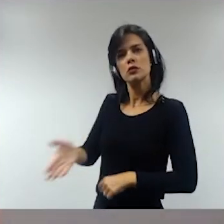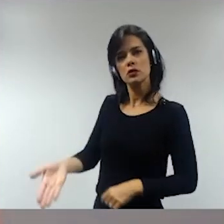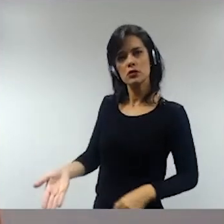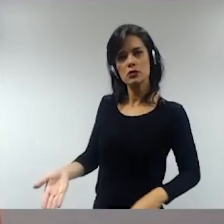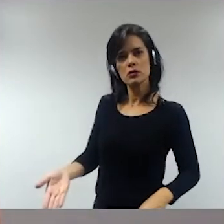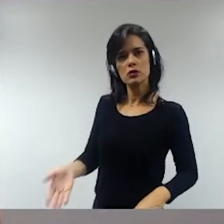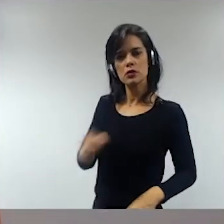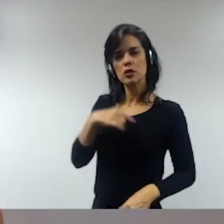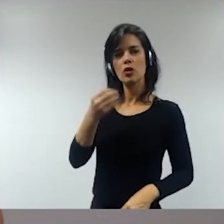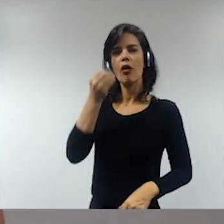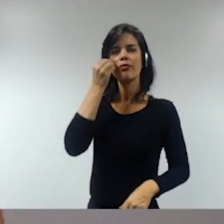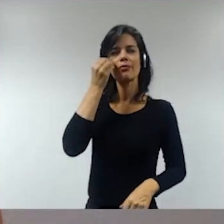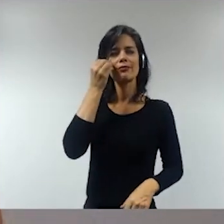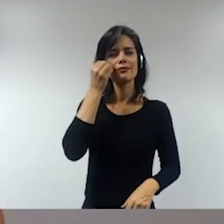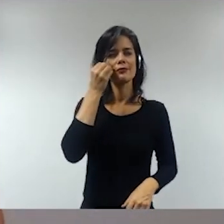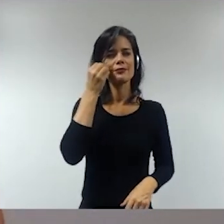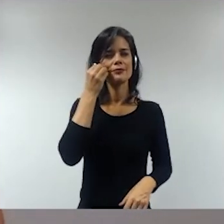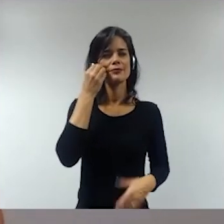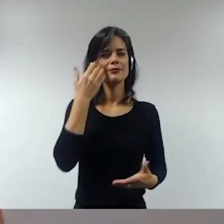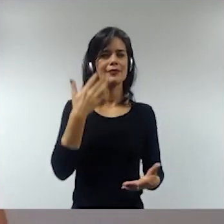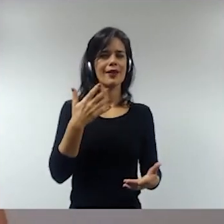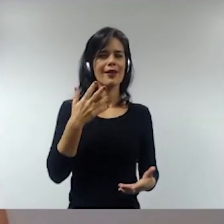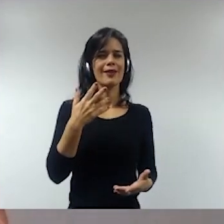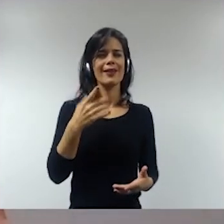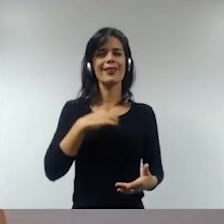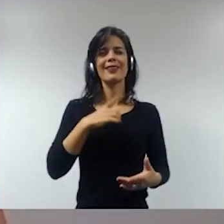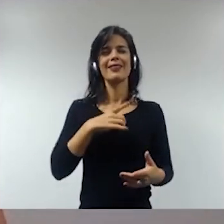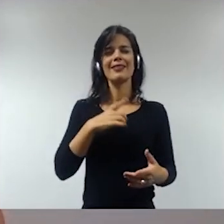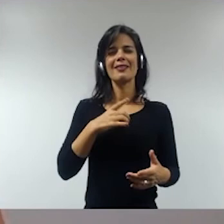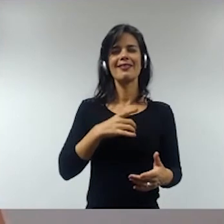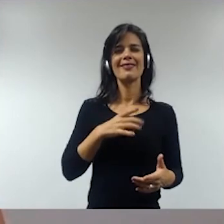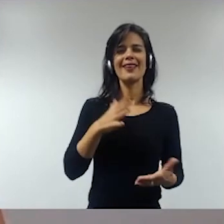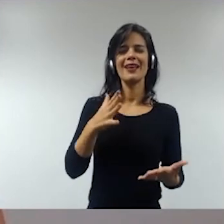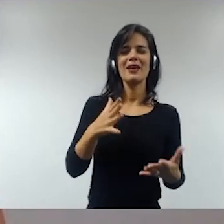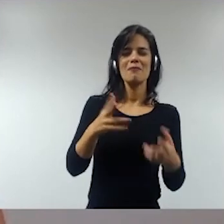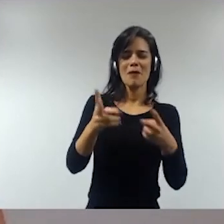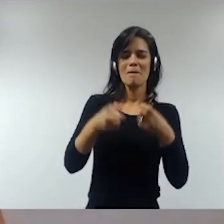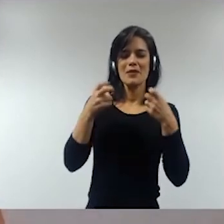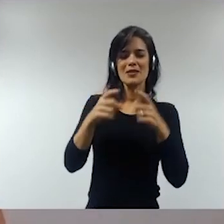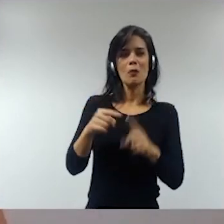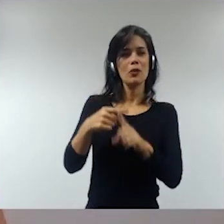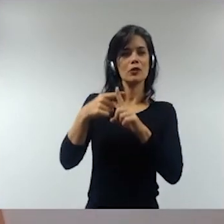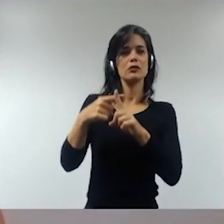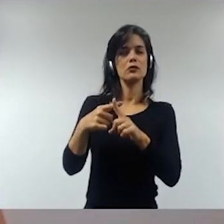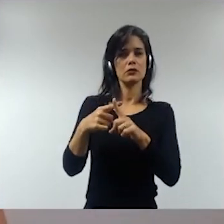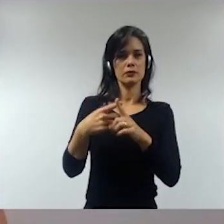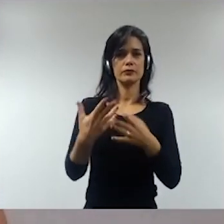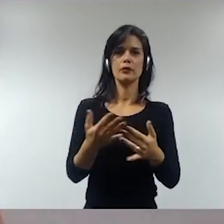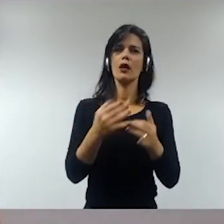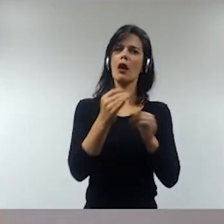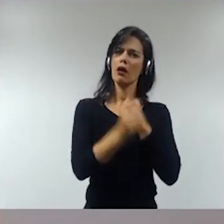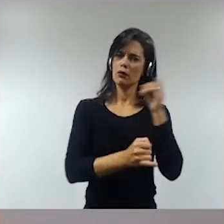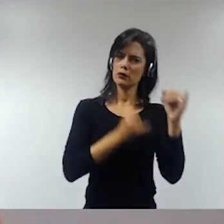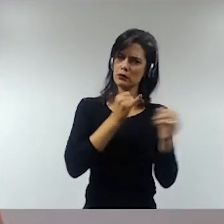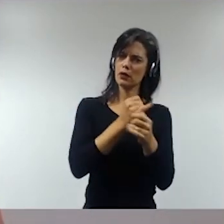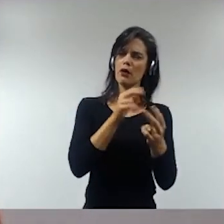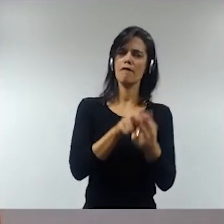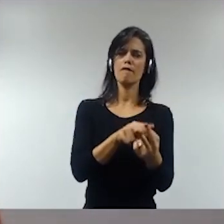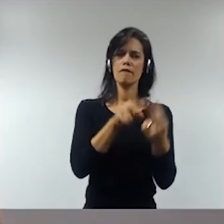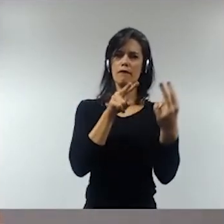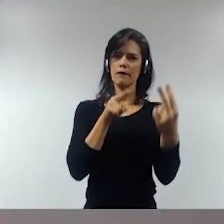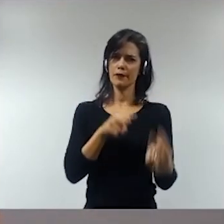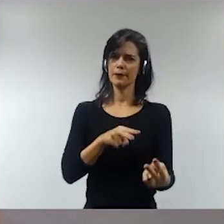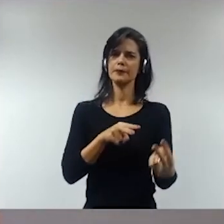positiva, tentando ver o copo meio cheio, a gente não pode negar que o processo eletrônico e a virtualização